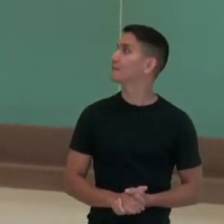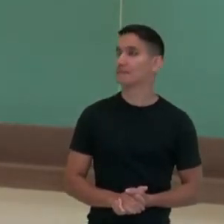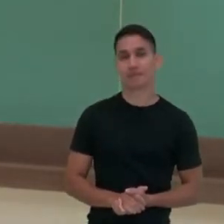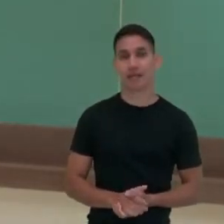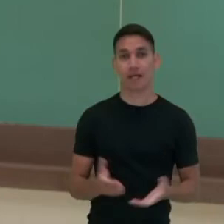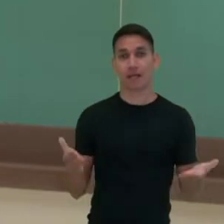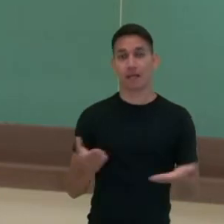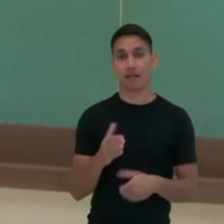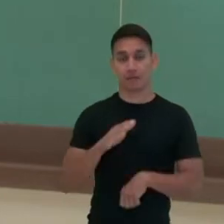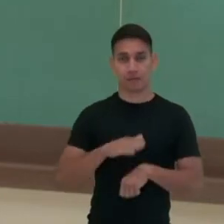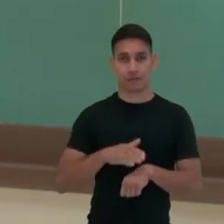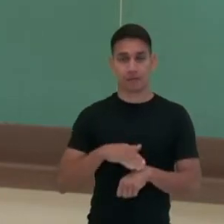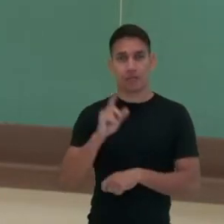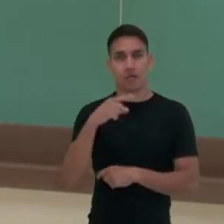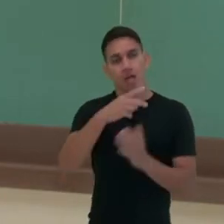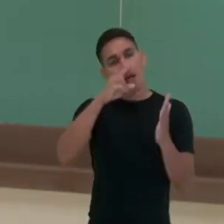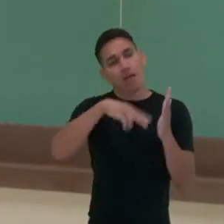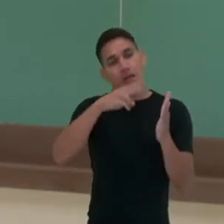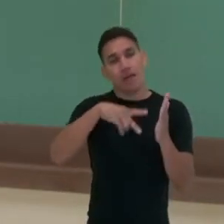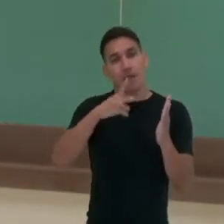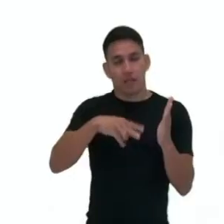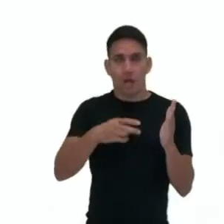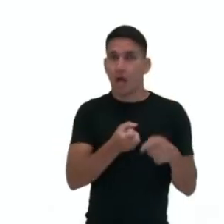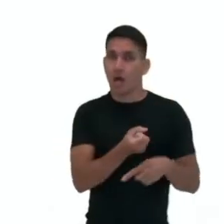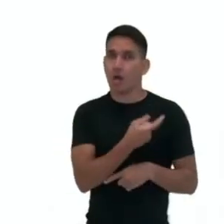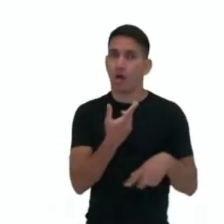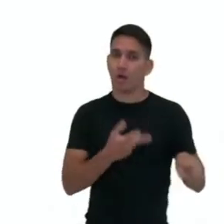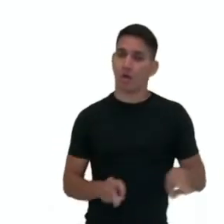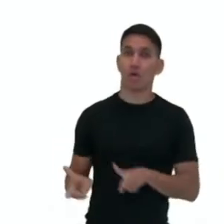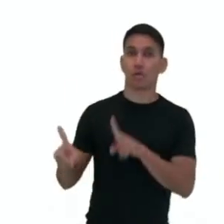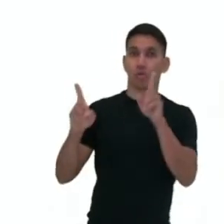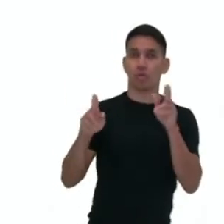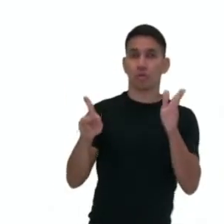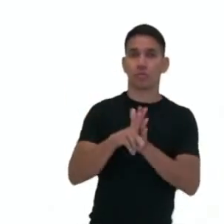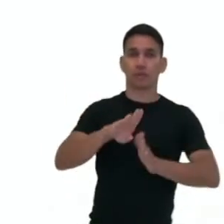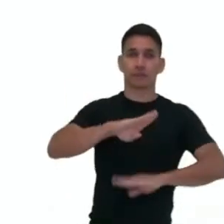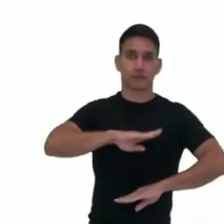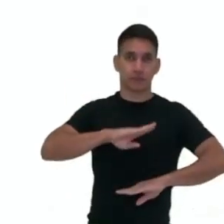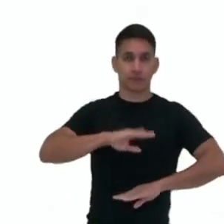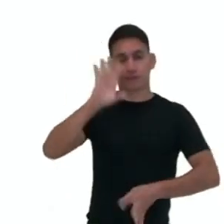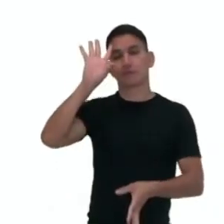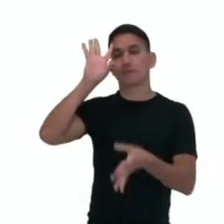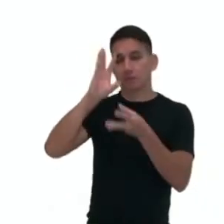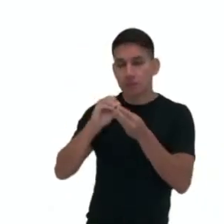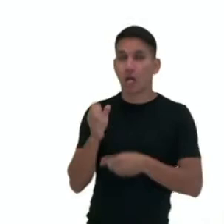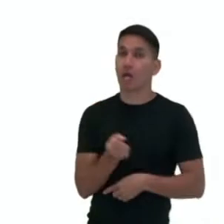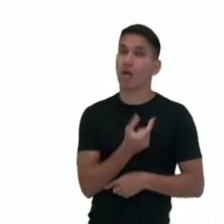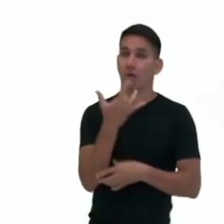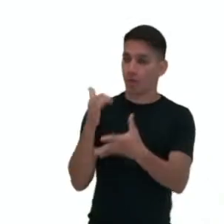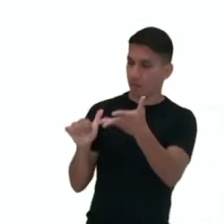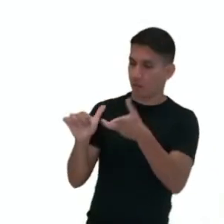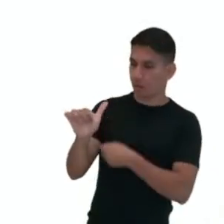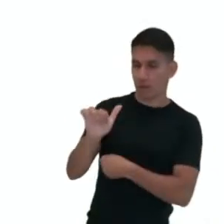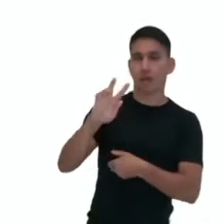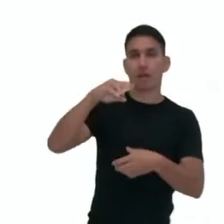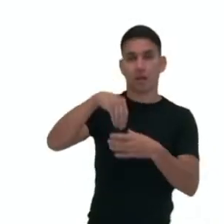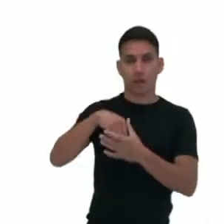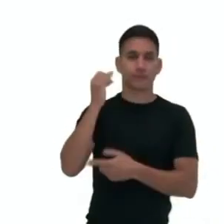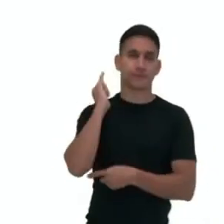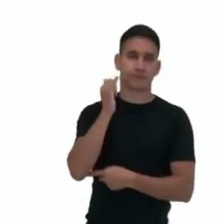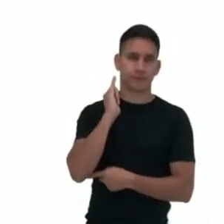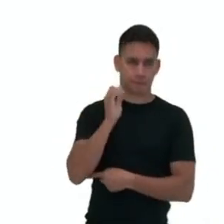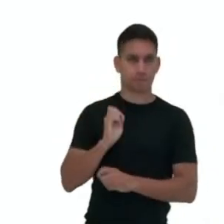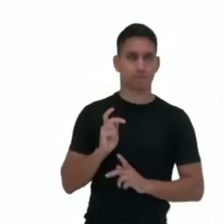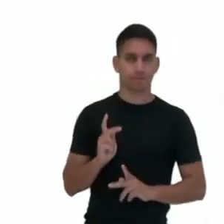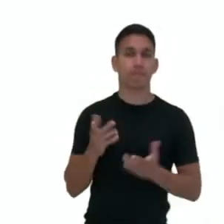Vamos então ler mais alguns trechos do causo para compreender então alguns elementos da narrativa,